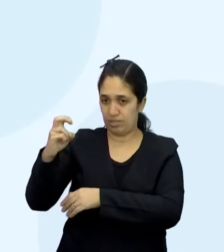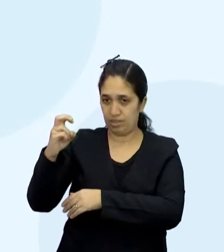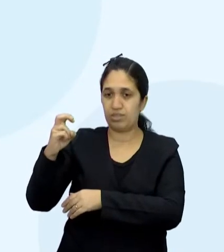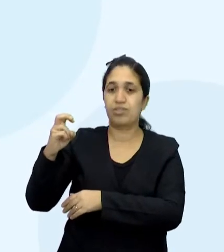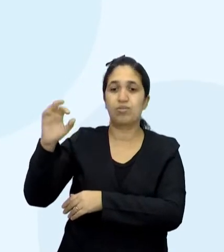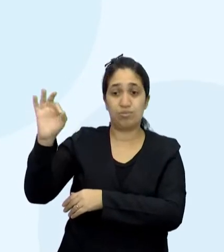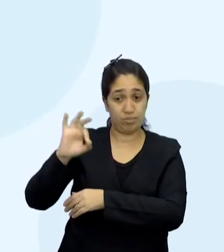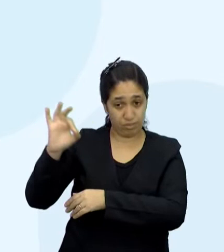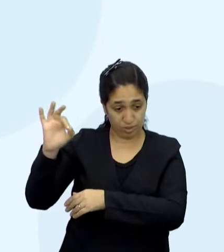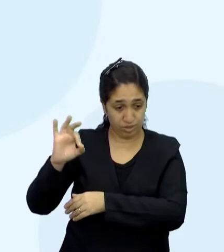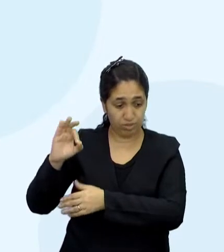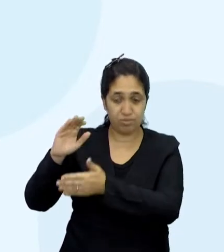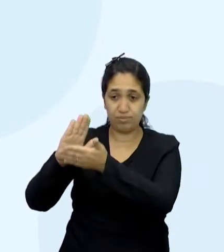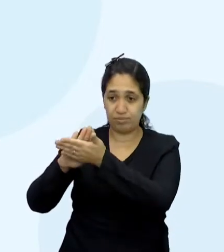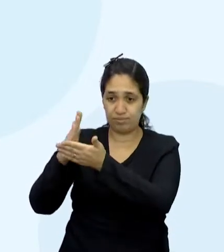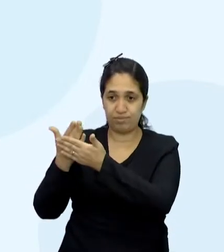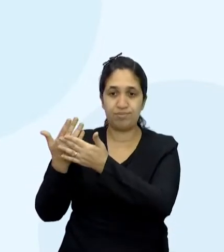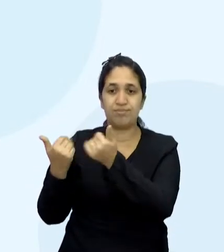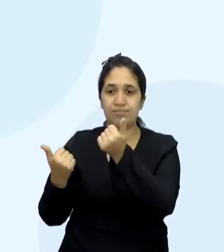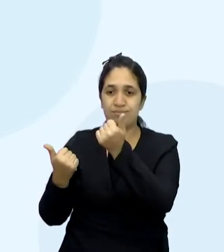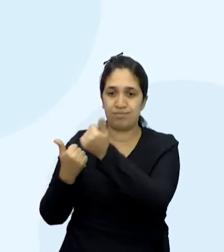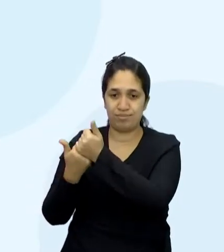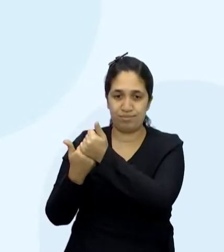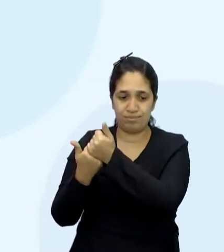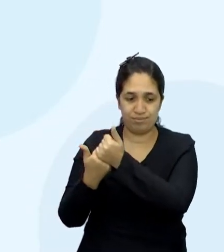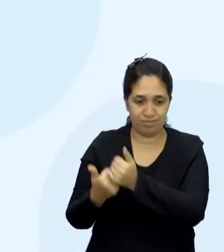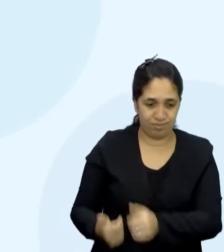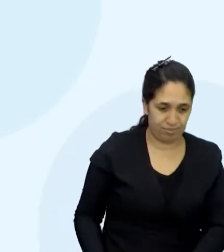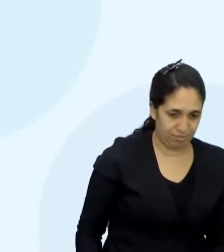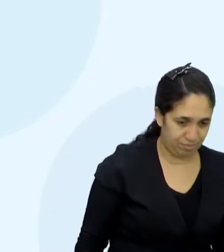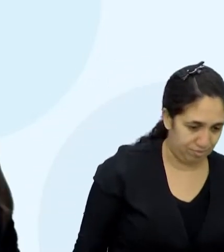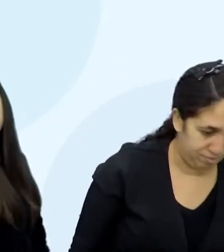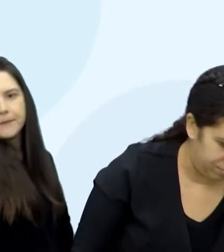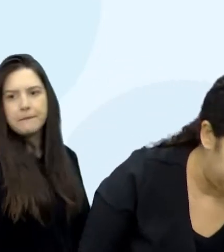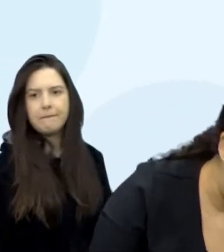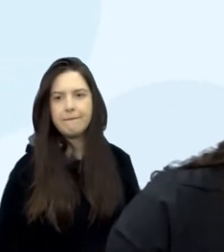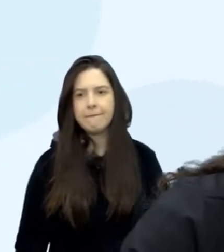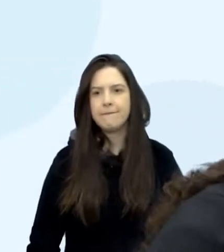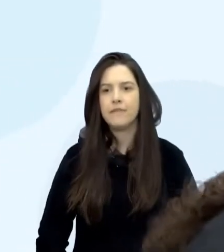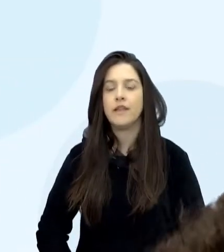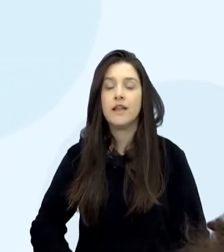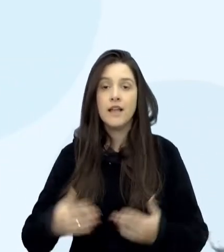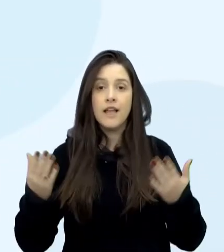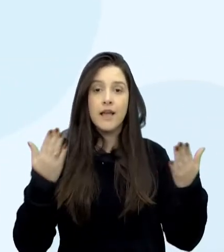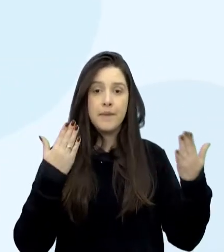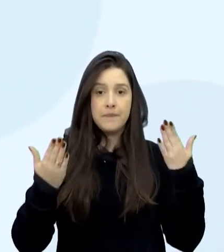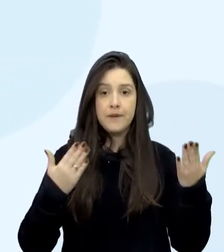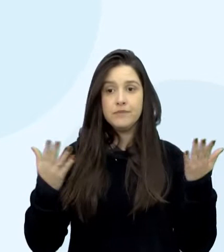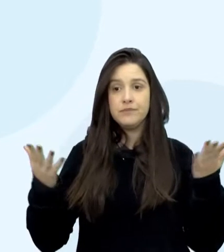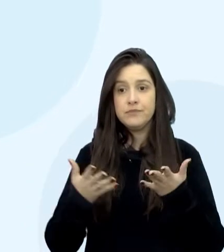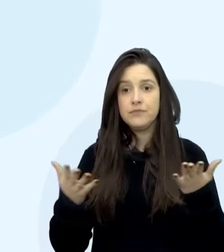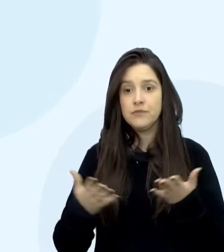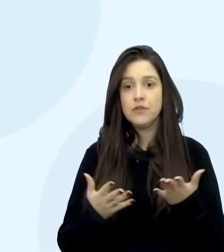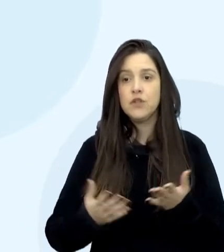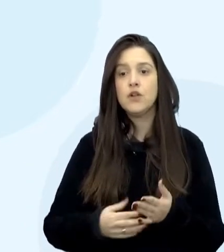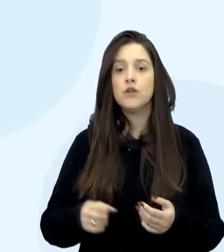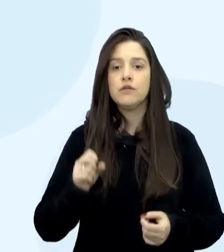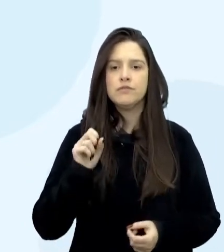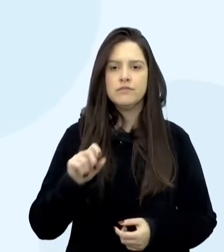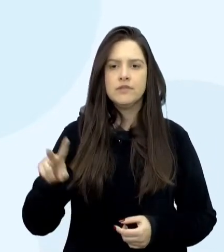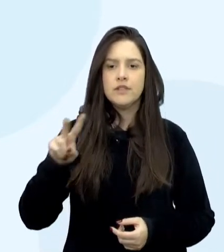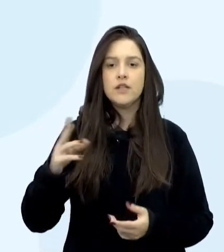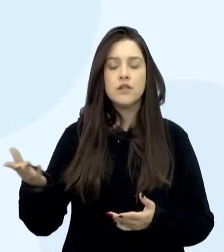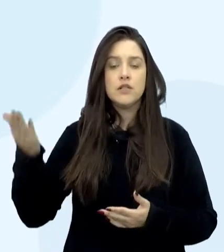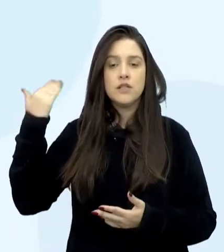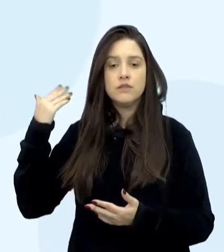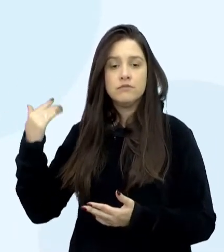caiu pela metade de 25, ou seja, 12,5%. Repare então que a gente está sempre pegando o valor que eu tinha